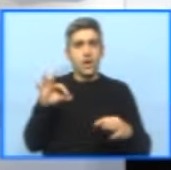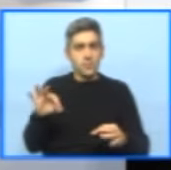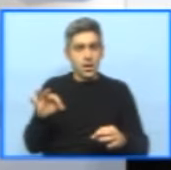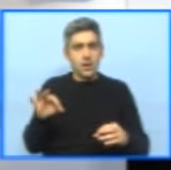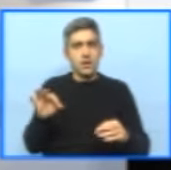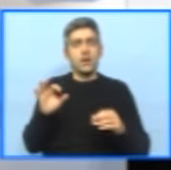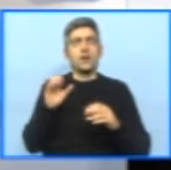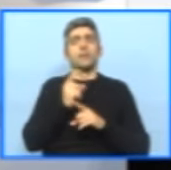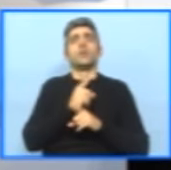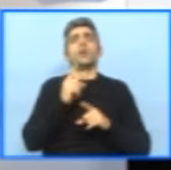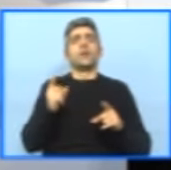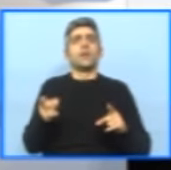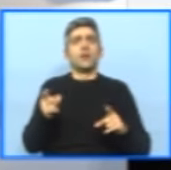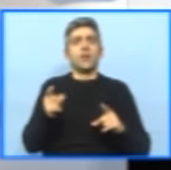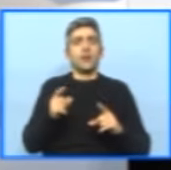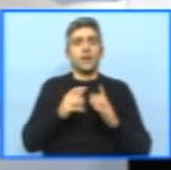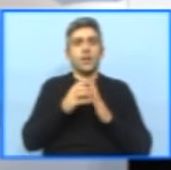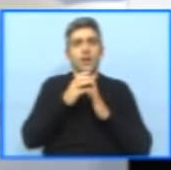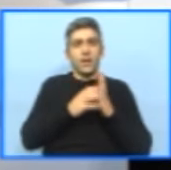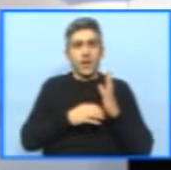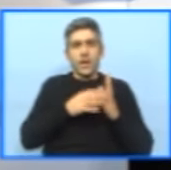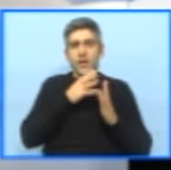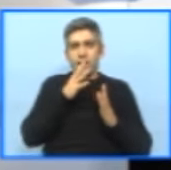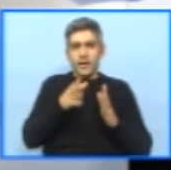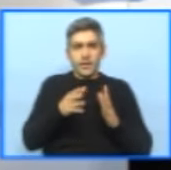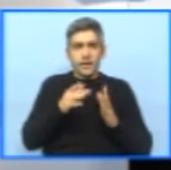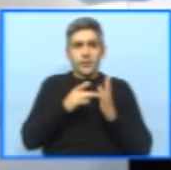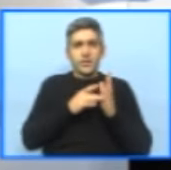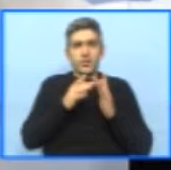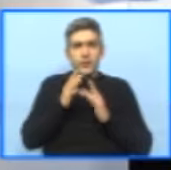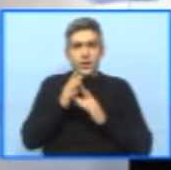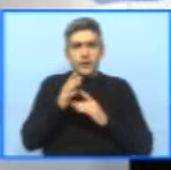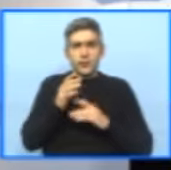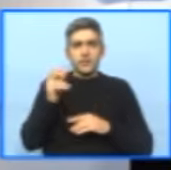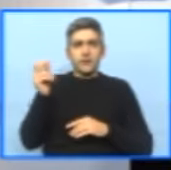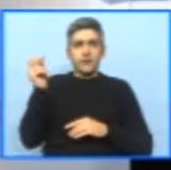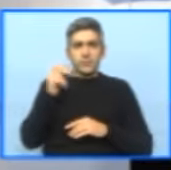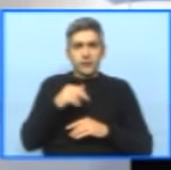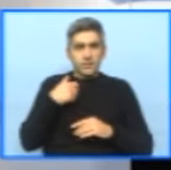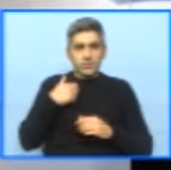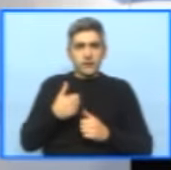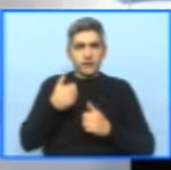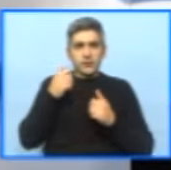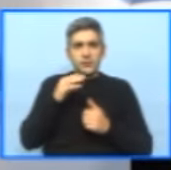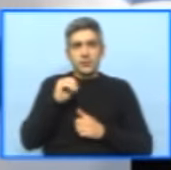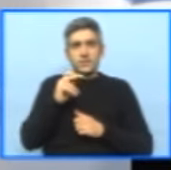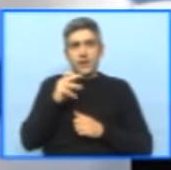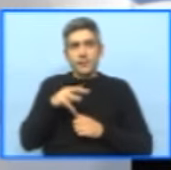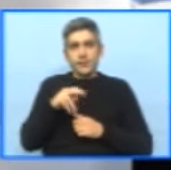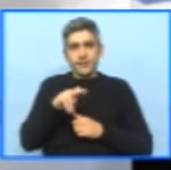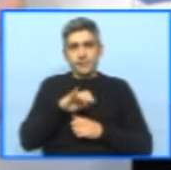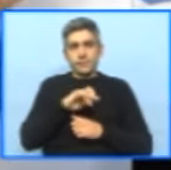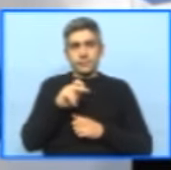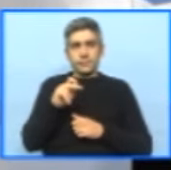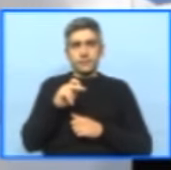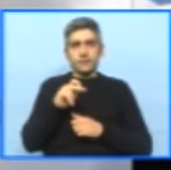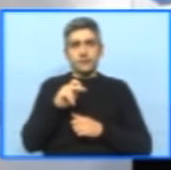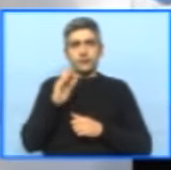porque o texto começa por dizer que Jesus chega a esta cidade da Samaria. Aliás, ele começa por dizer que